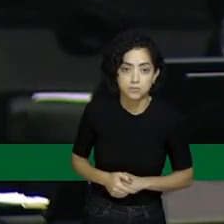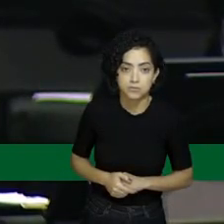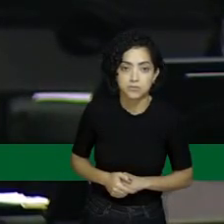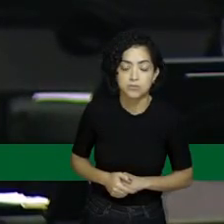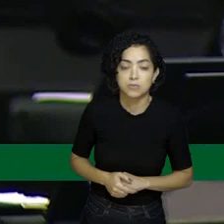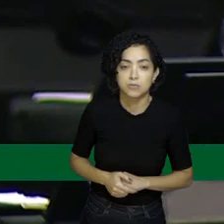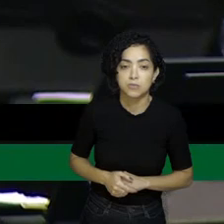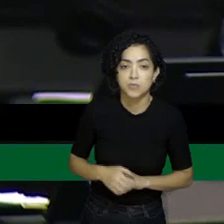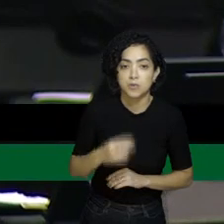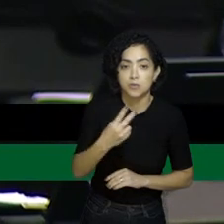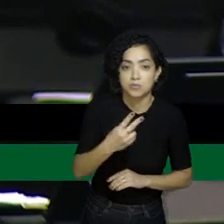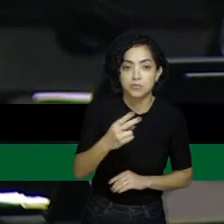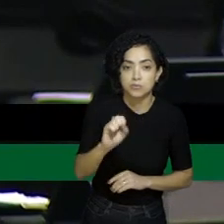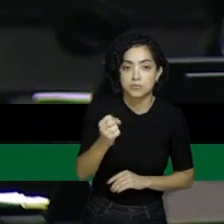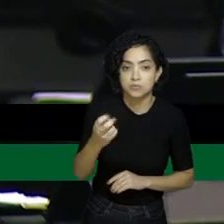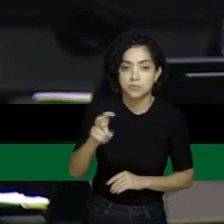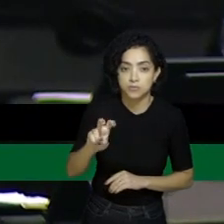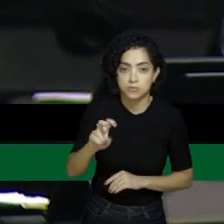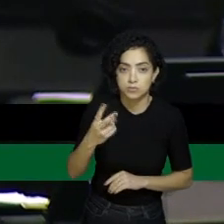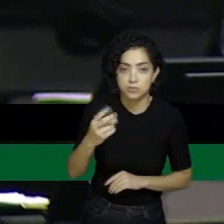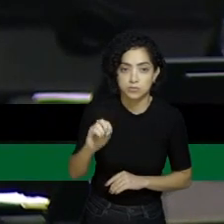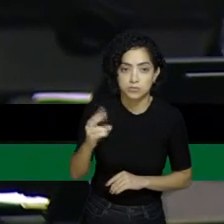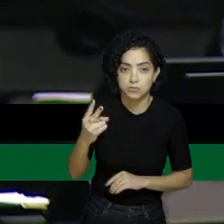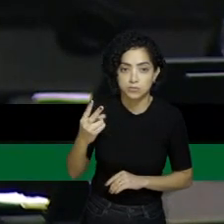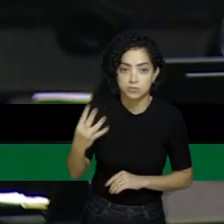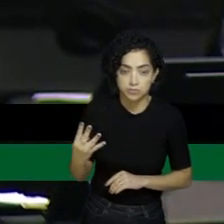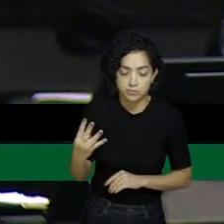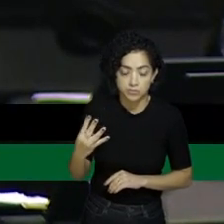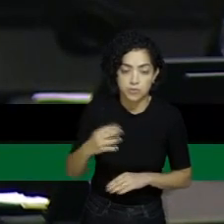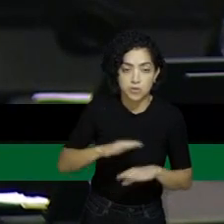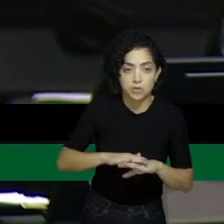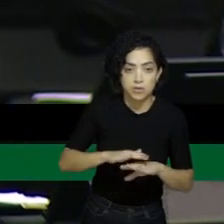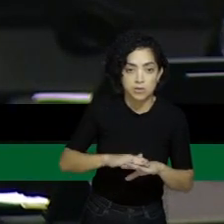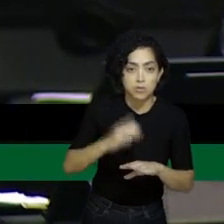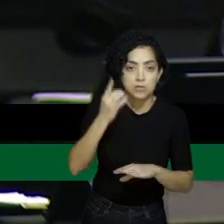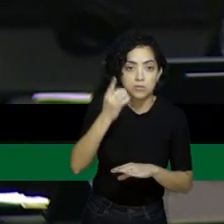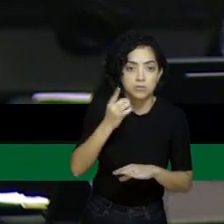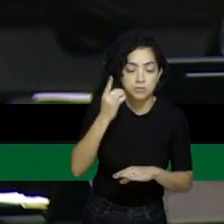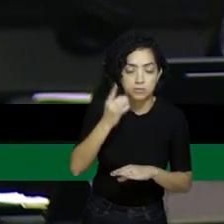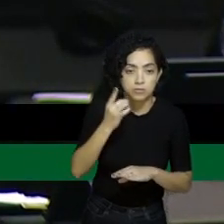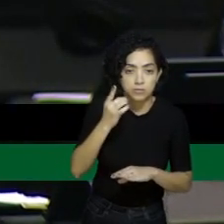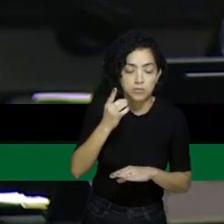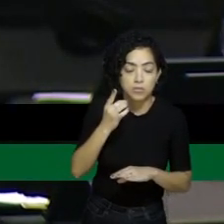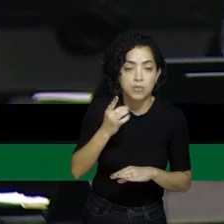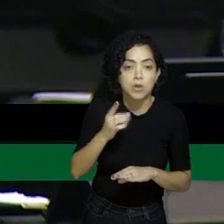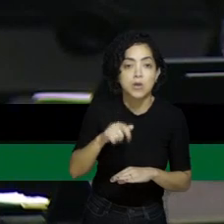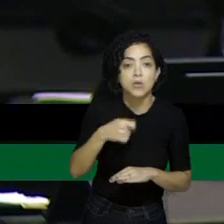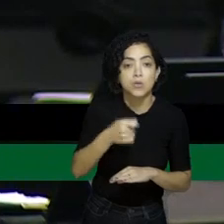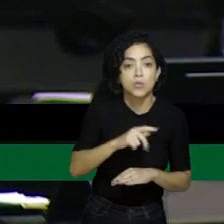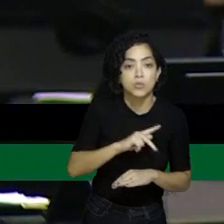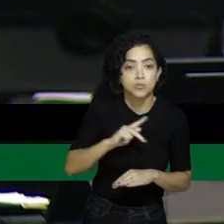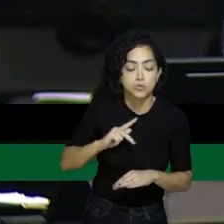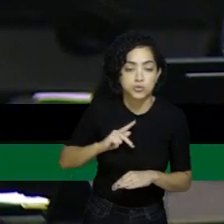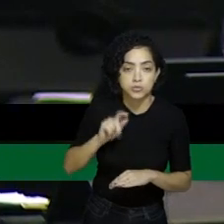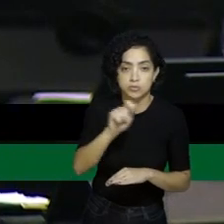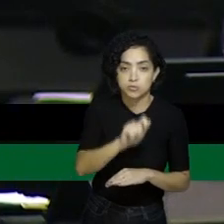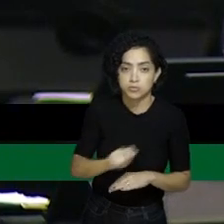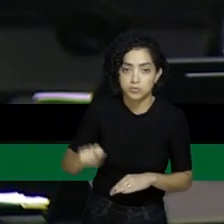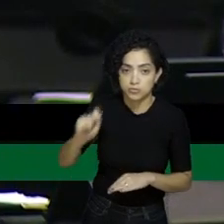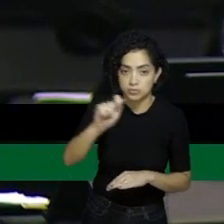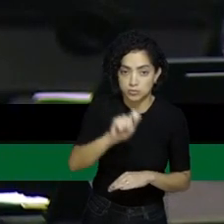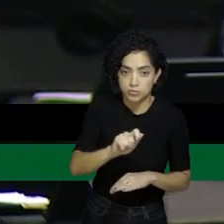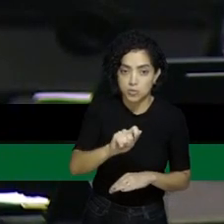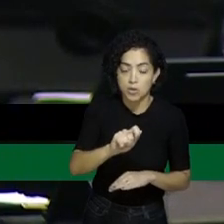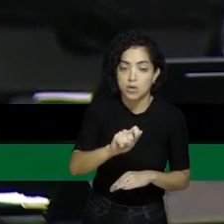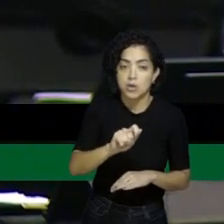lei 285/2024, autoria deputado Cleito Fossá, declara de utilidade pública a Associação dos Atingidos Foz